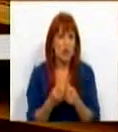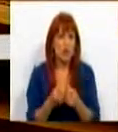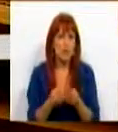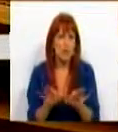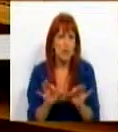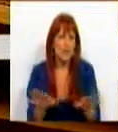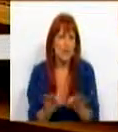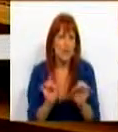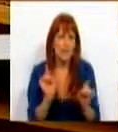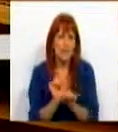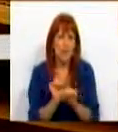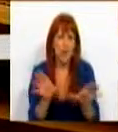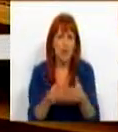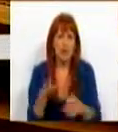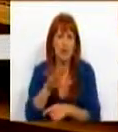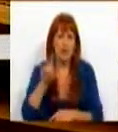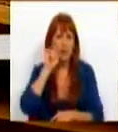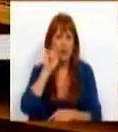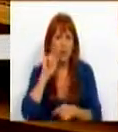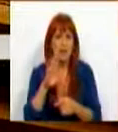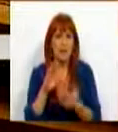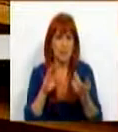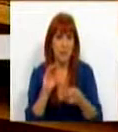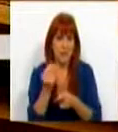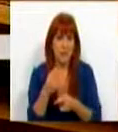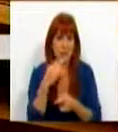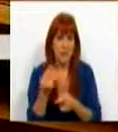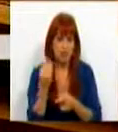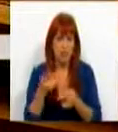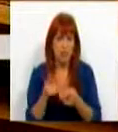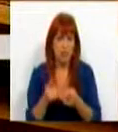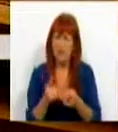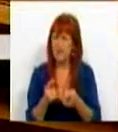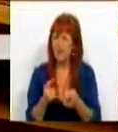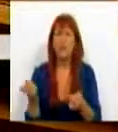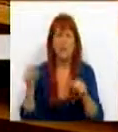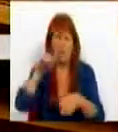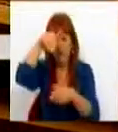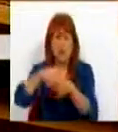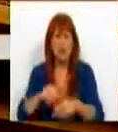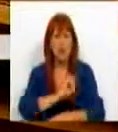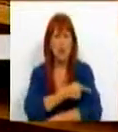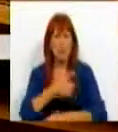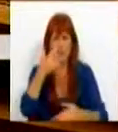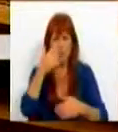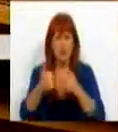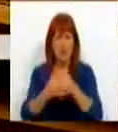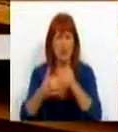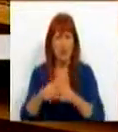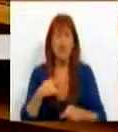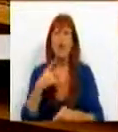como na mesma Comissão Nacional de Proteção de Crianças e Jovens, também competências sobre os idosos.